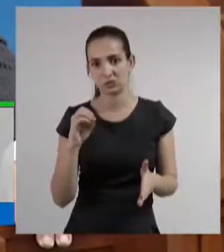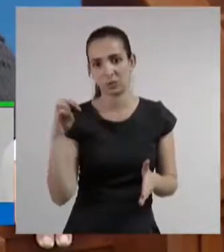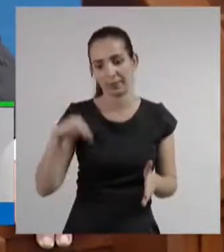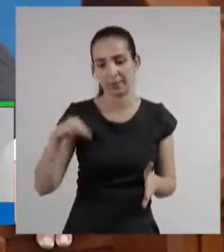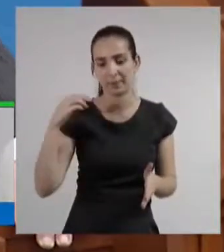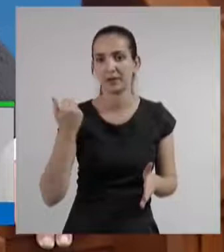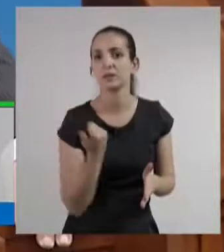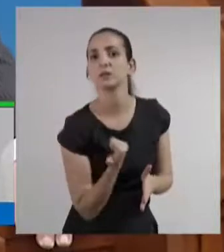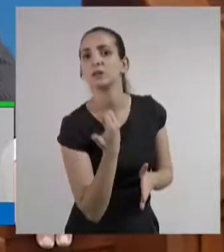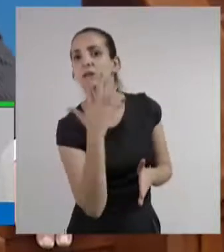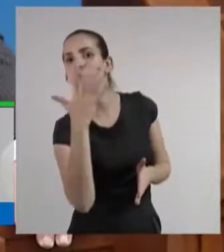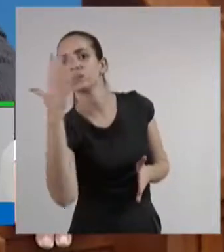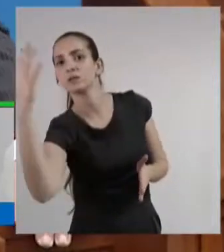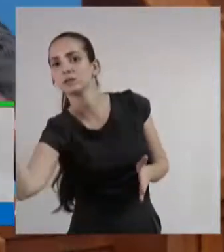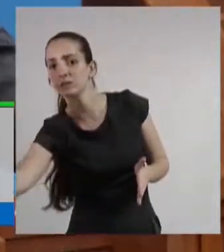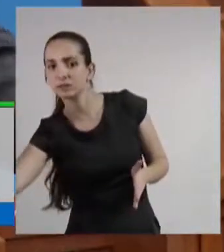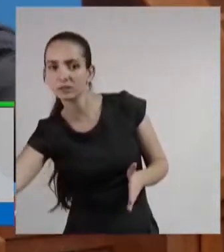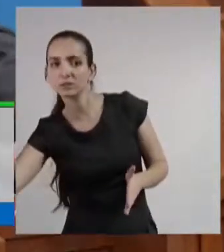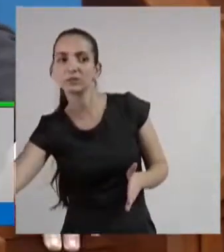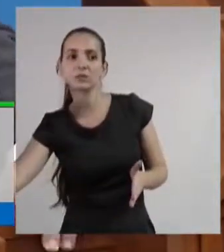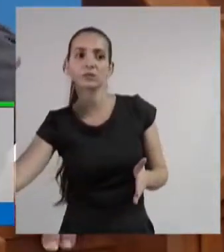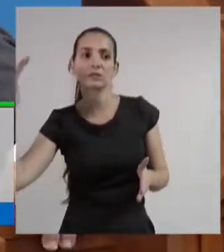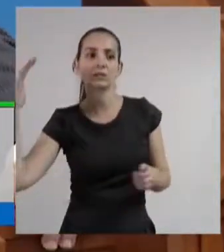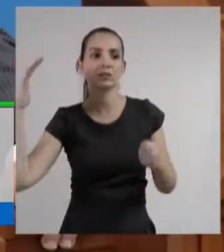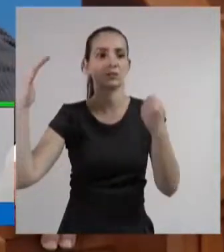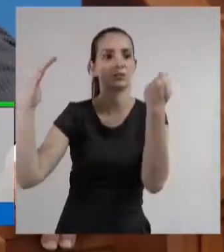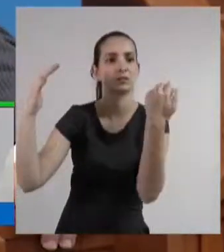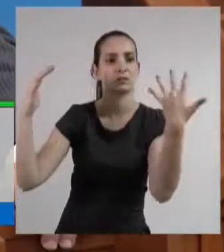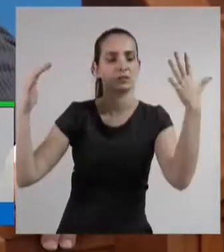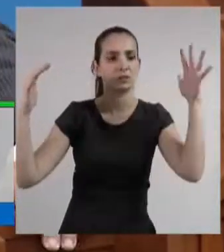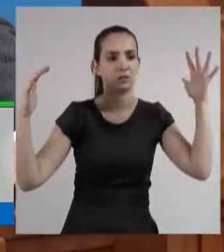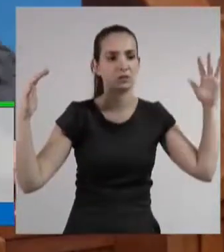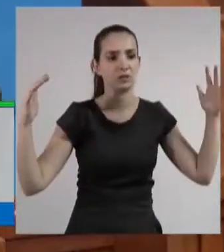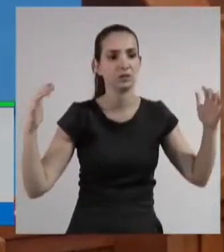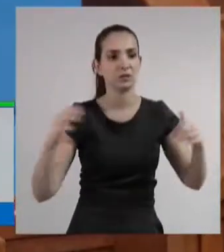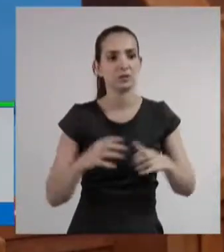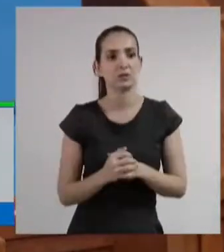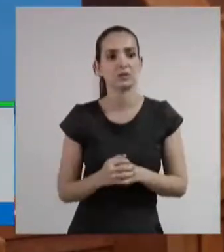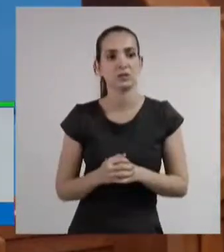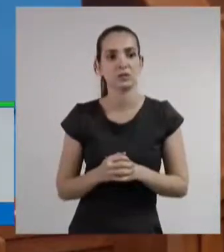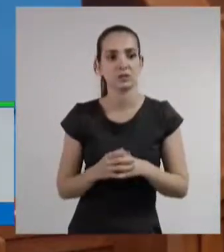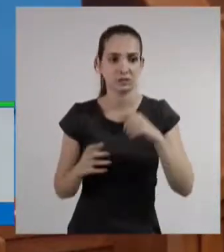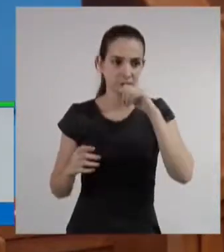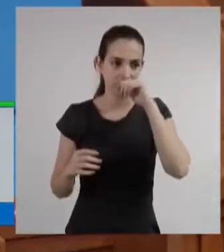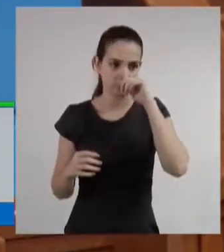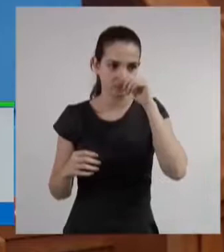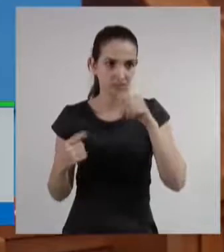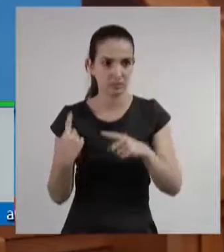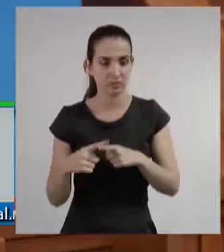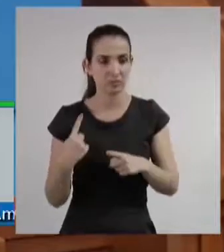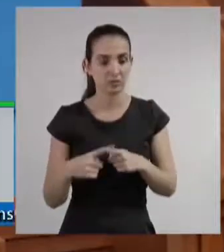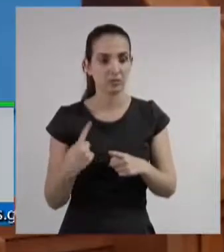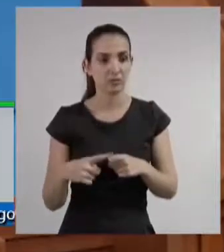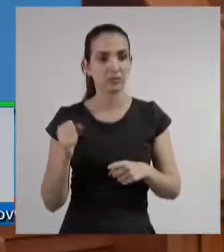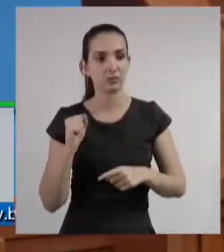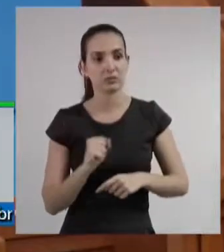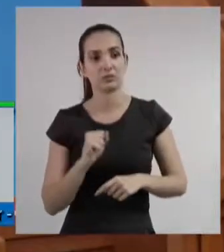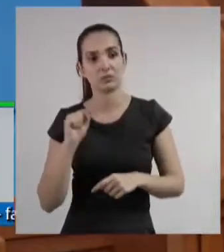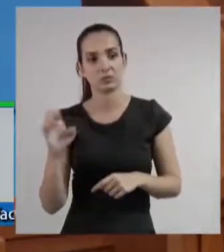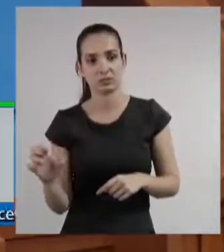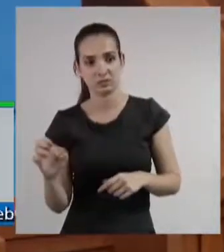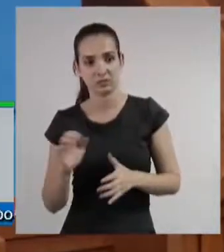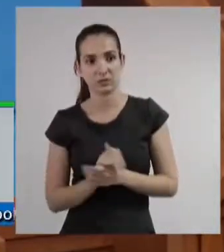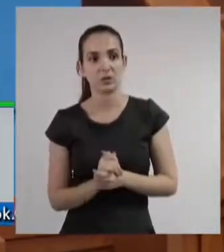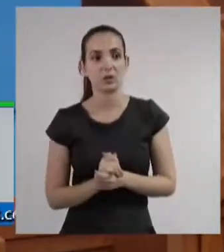rios de água cristalina e dos seus afluentes. Aí, quando você pega um afluente de